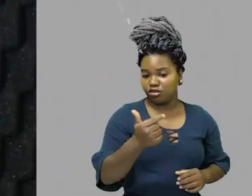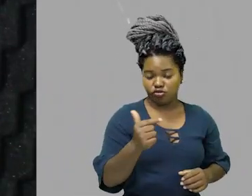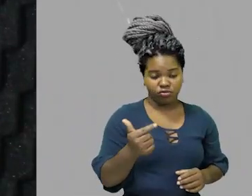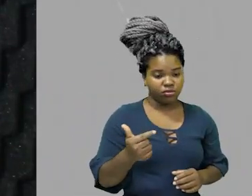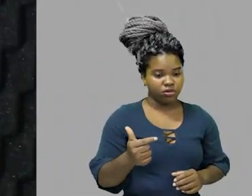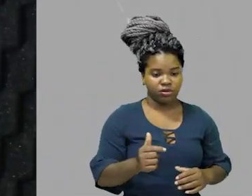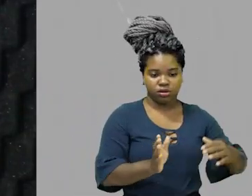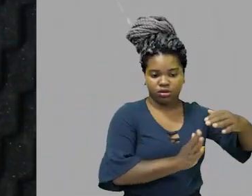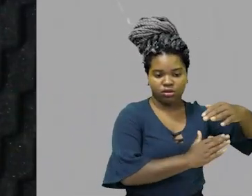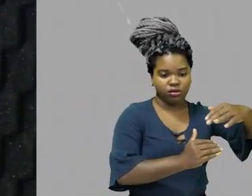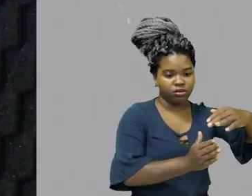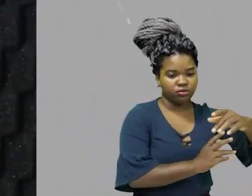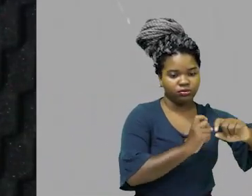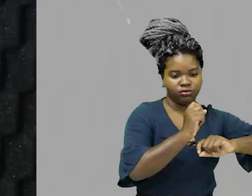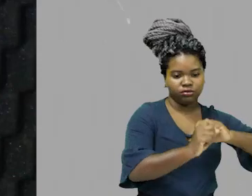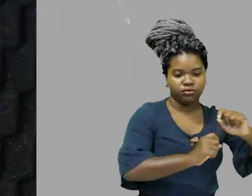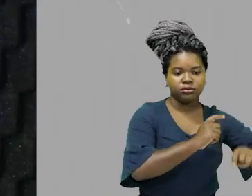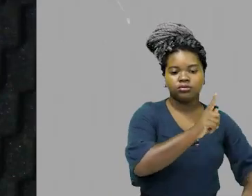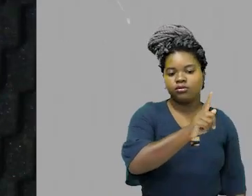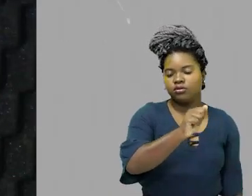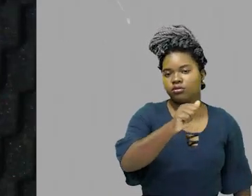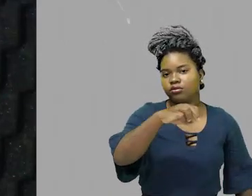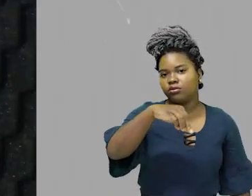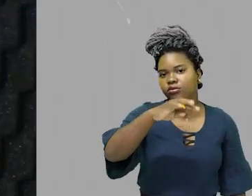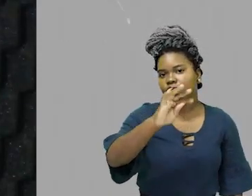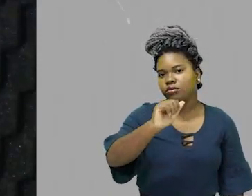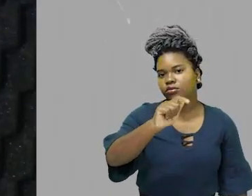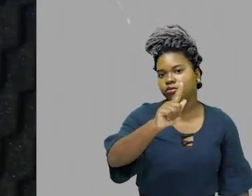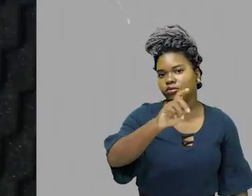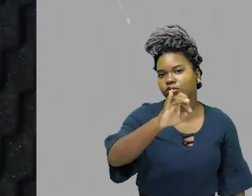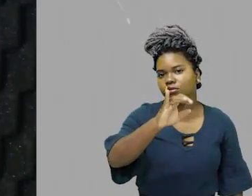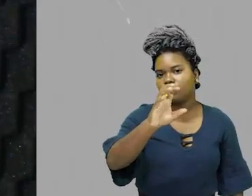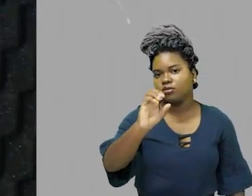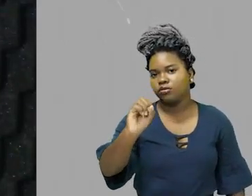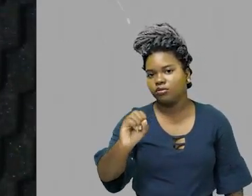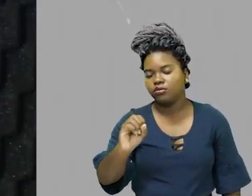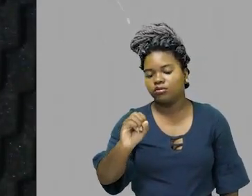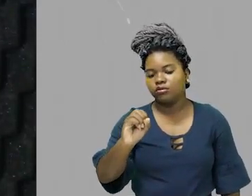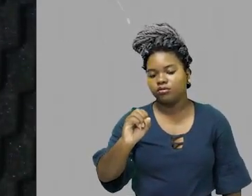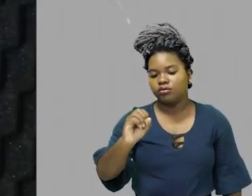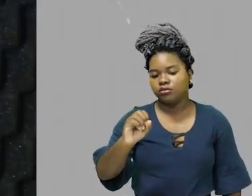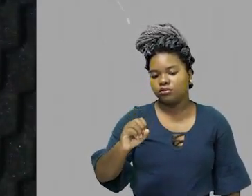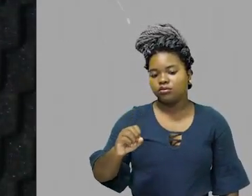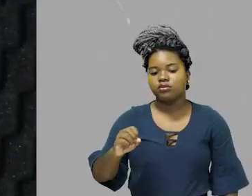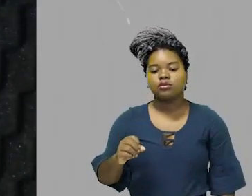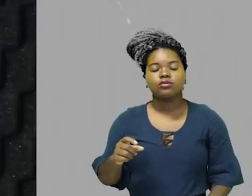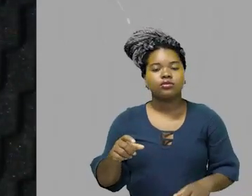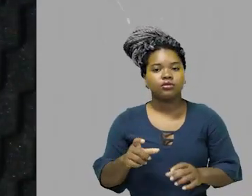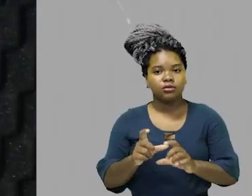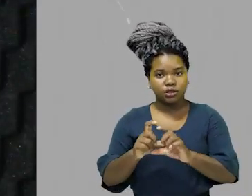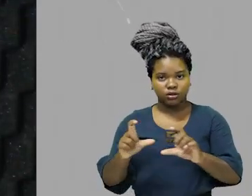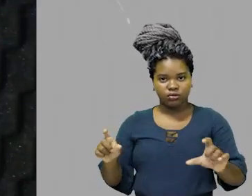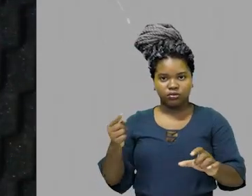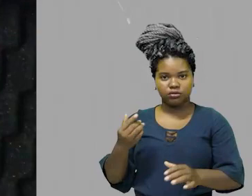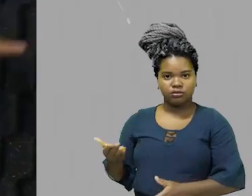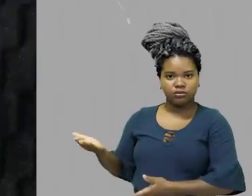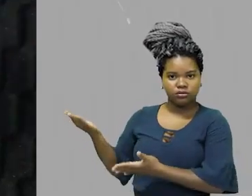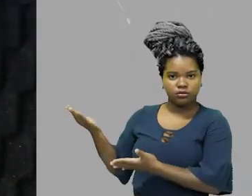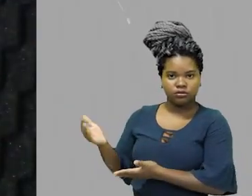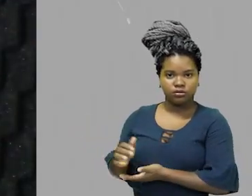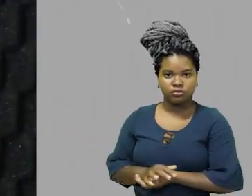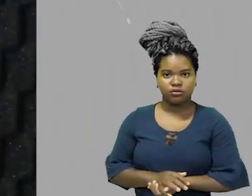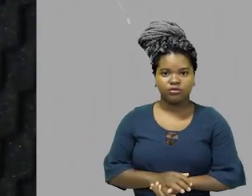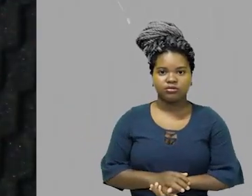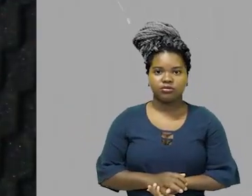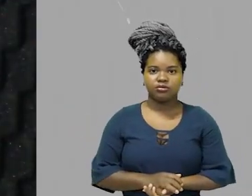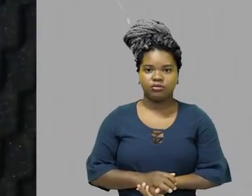presentes nas algas, que são gametângios revestidos por células estéreis, embriões retidos no gametângio